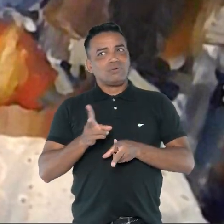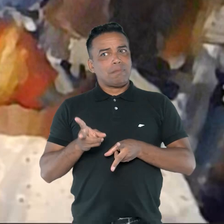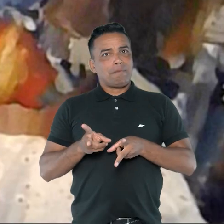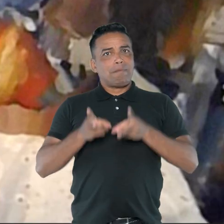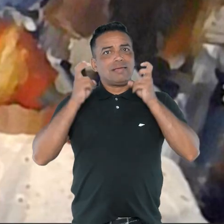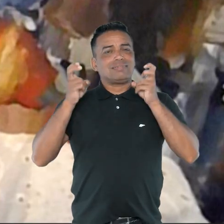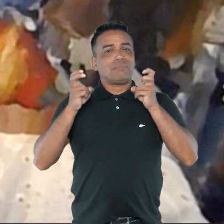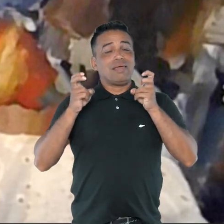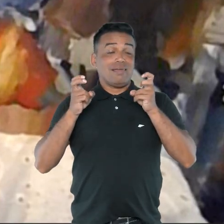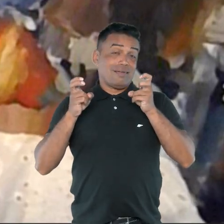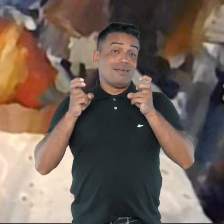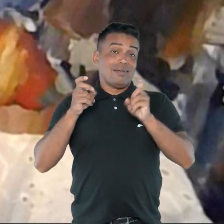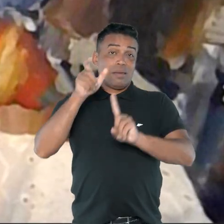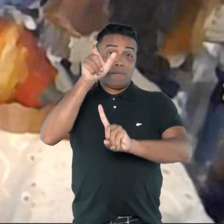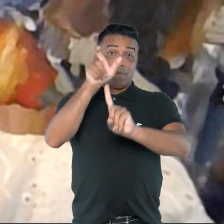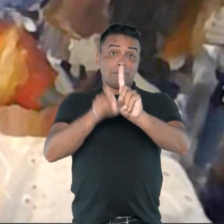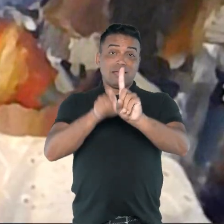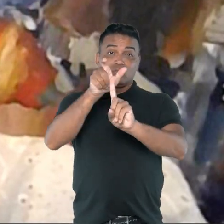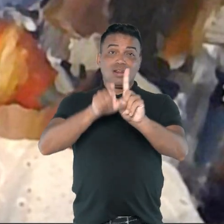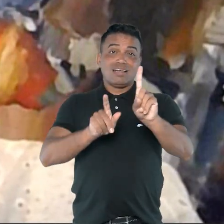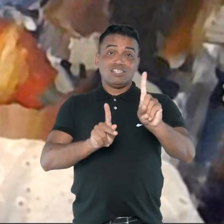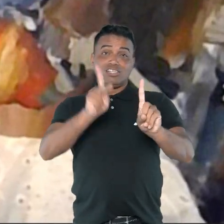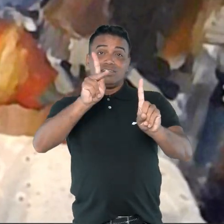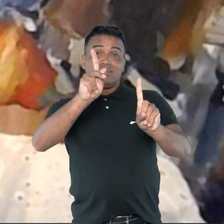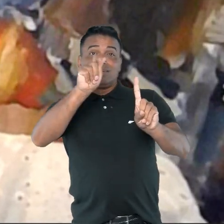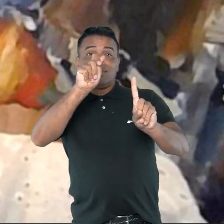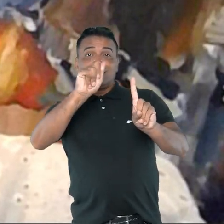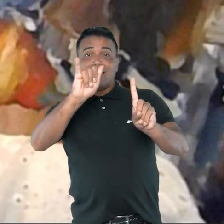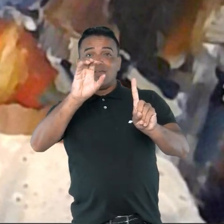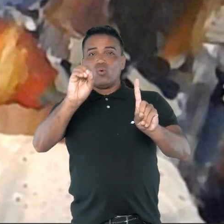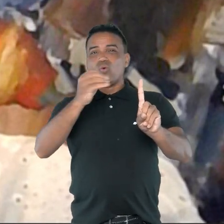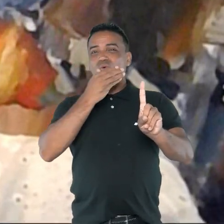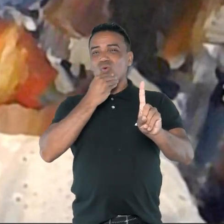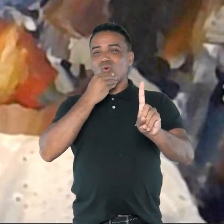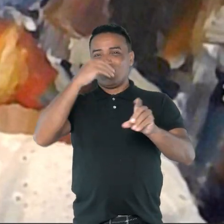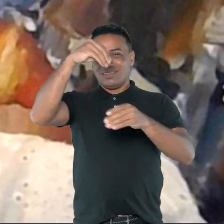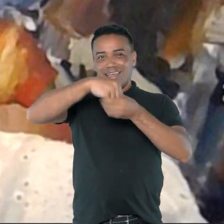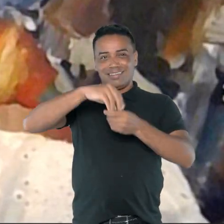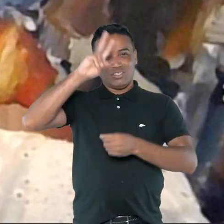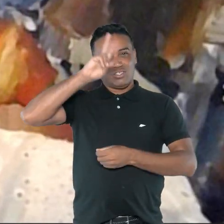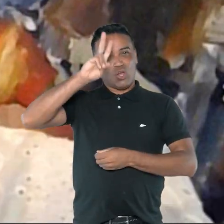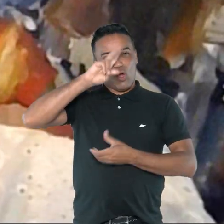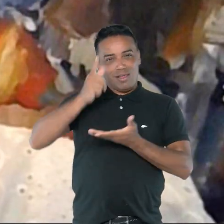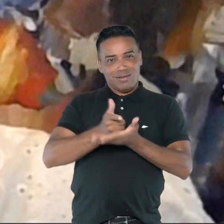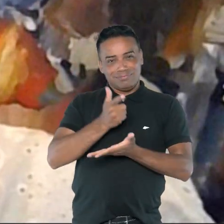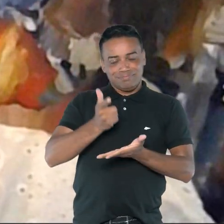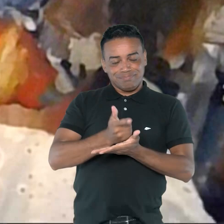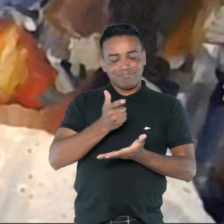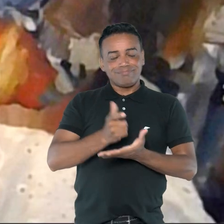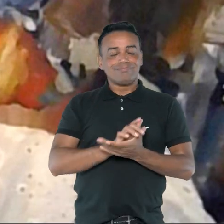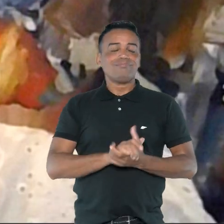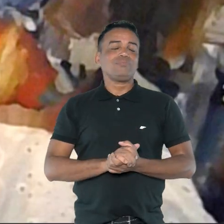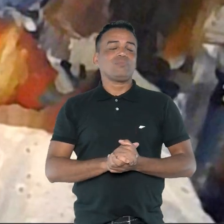em relação a se perceber no Caio, porque